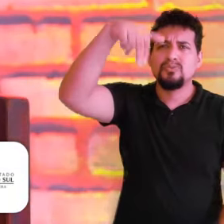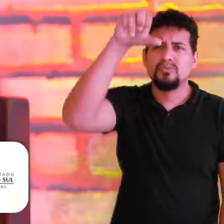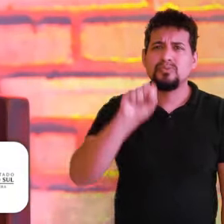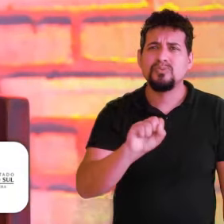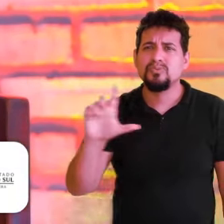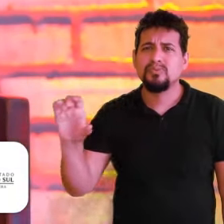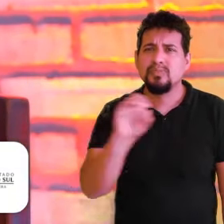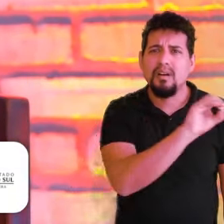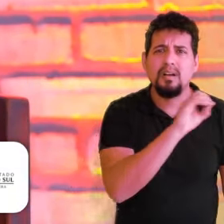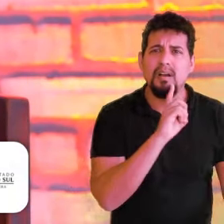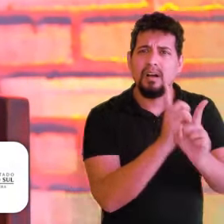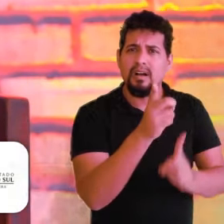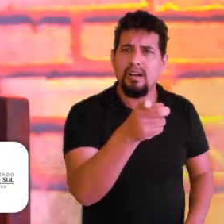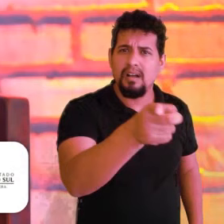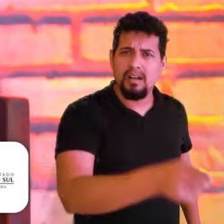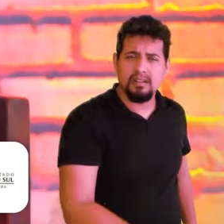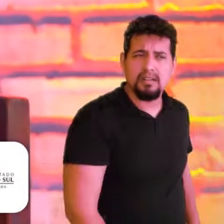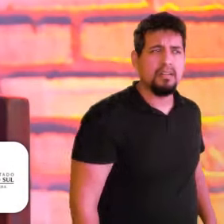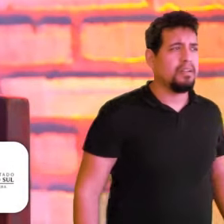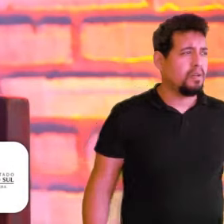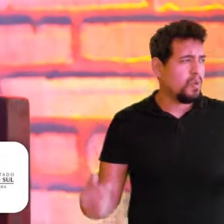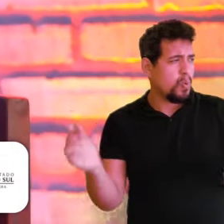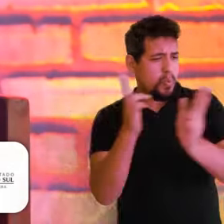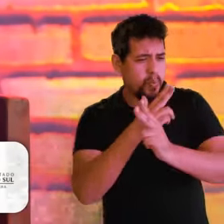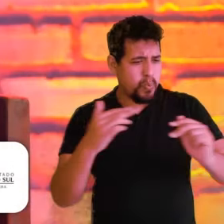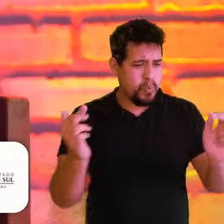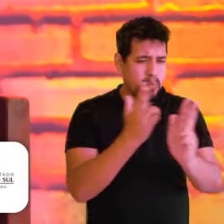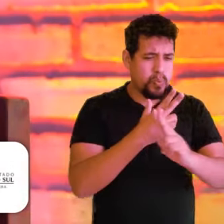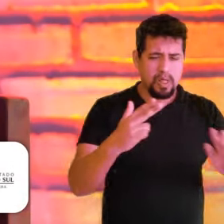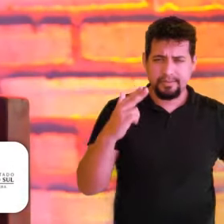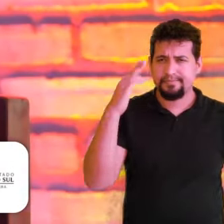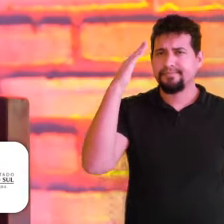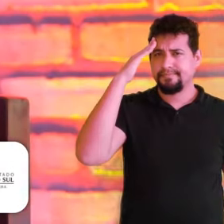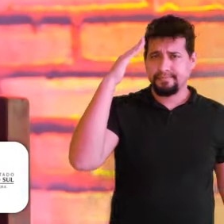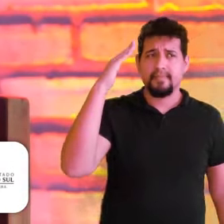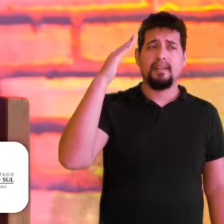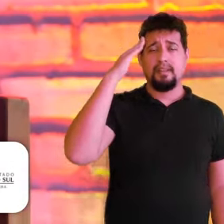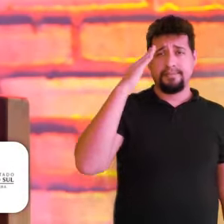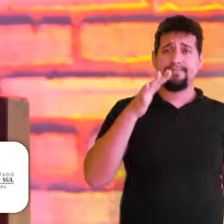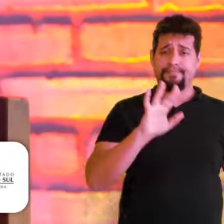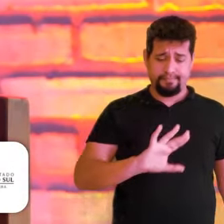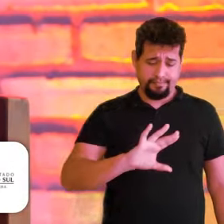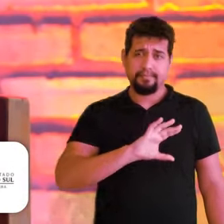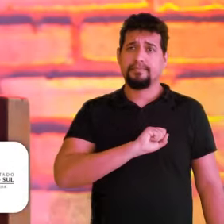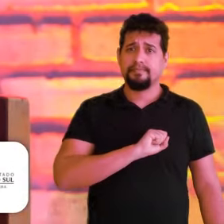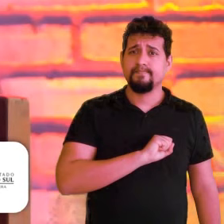Quatro cantos pra te encontrar. Vento, eu sei que